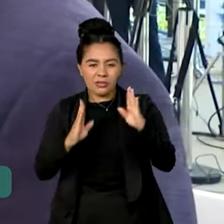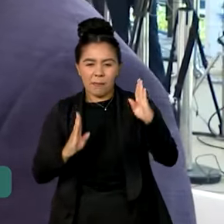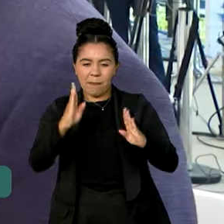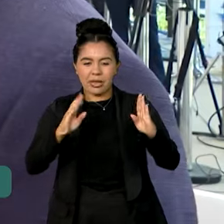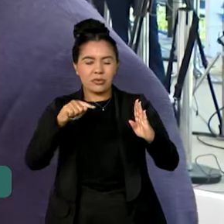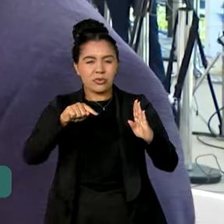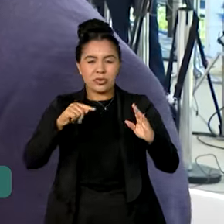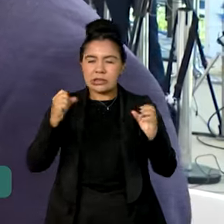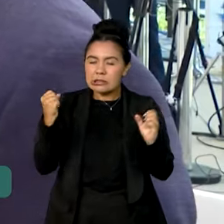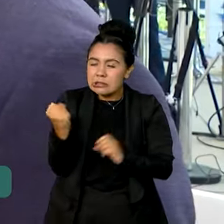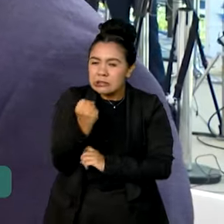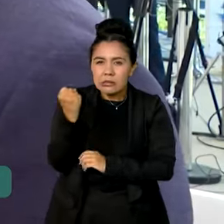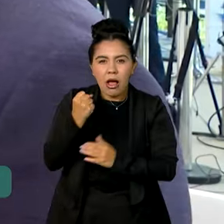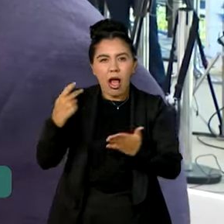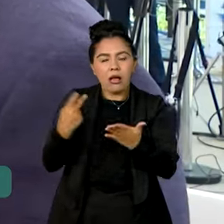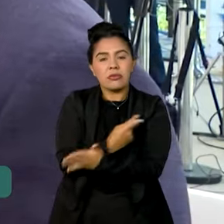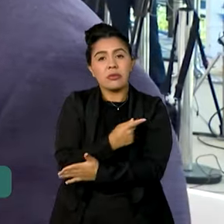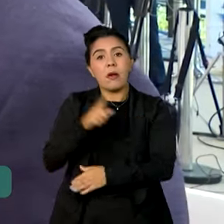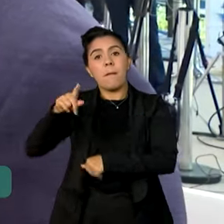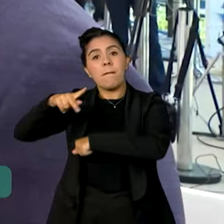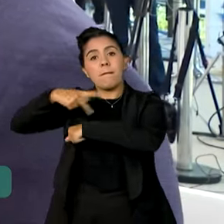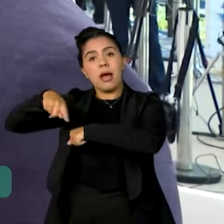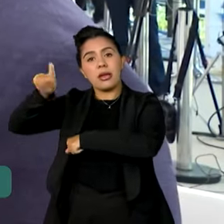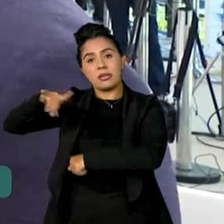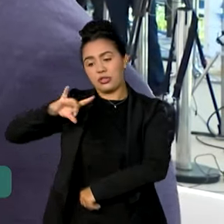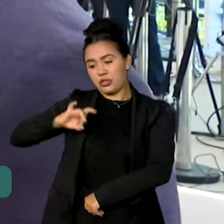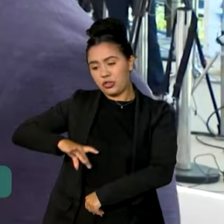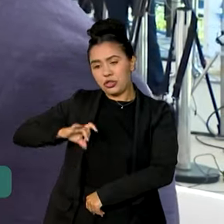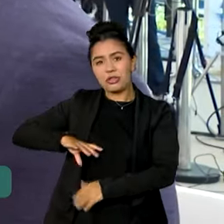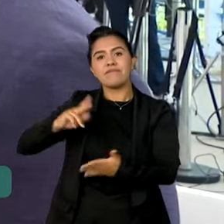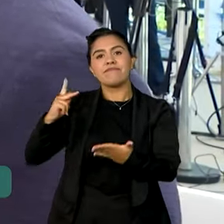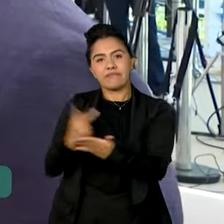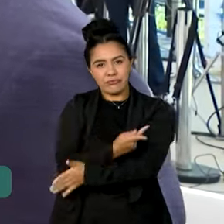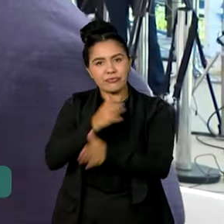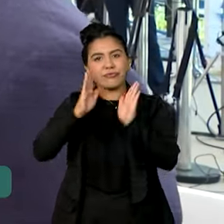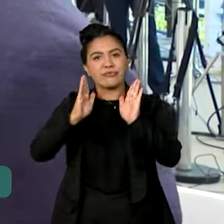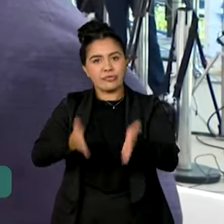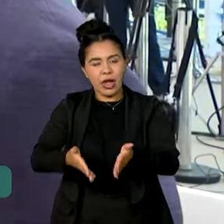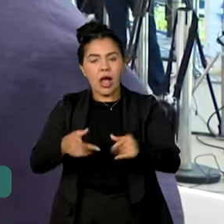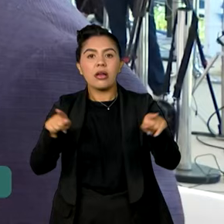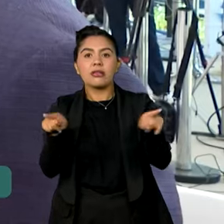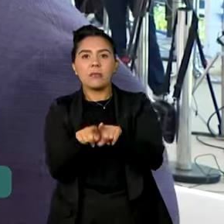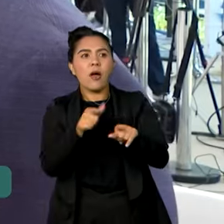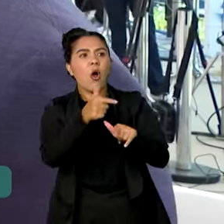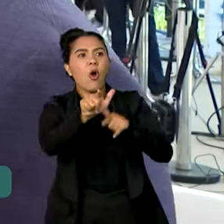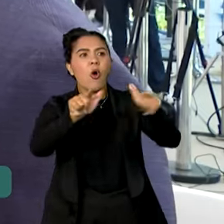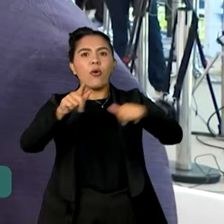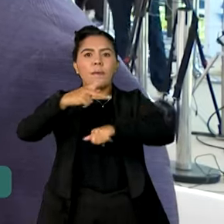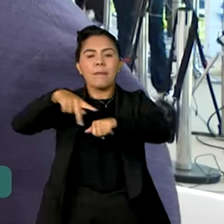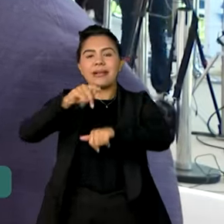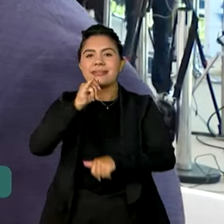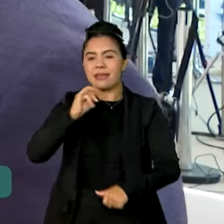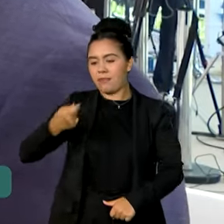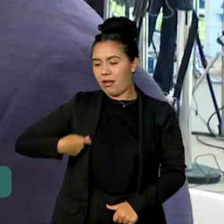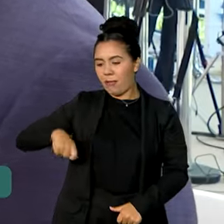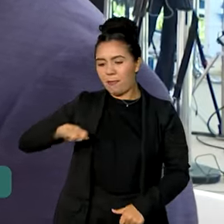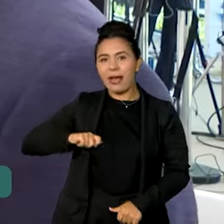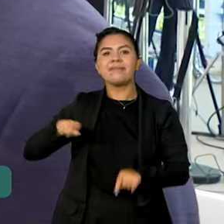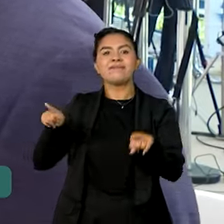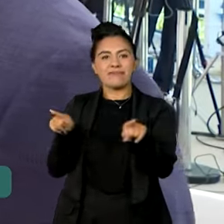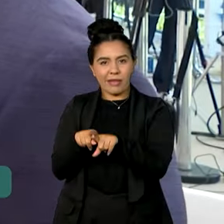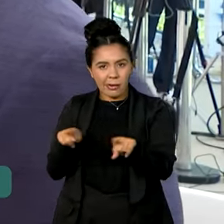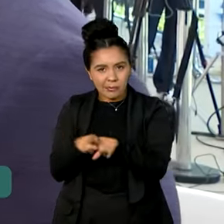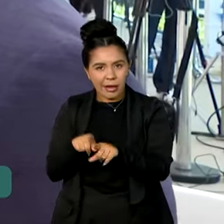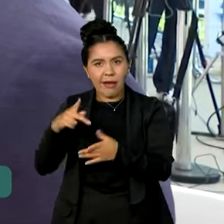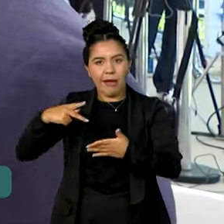lá no Rio Grande do Sul. O Chile já passou por isso e outros países têm passado, como é o caso da Espanha agora. Então,